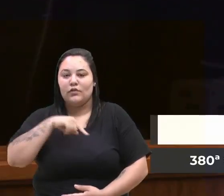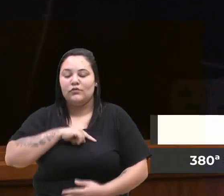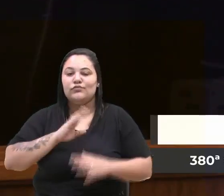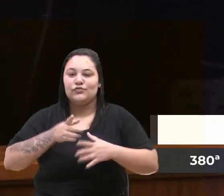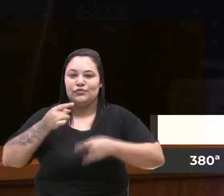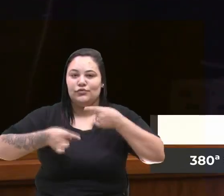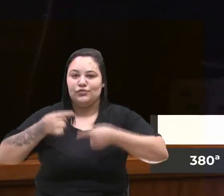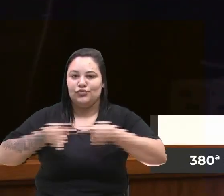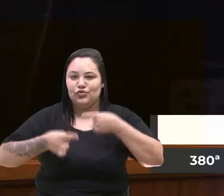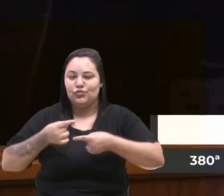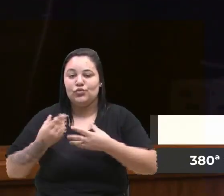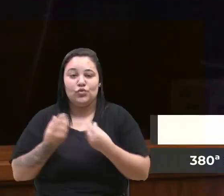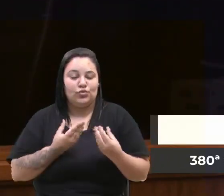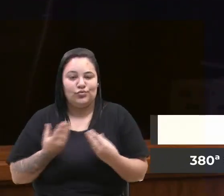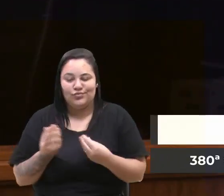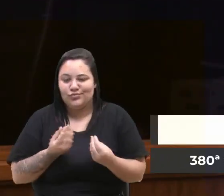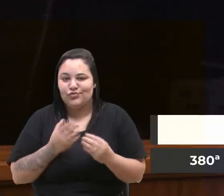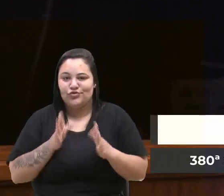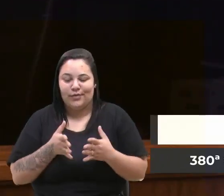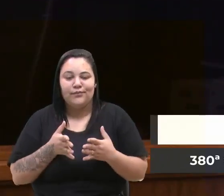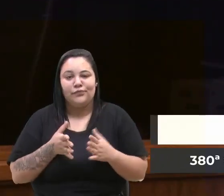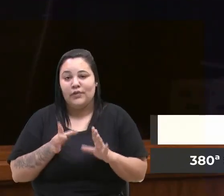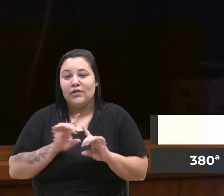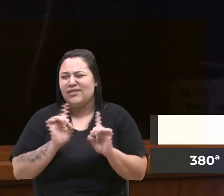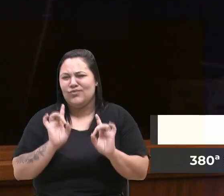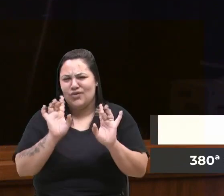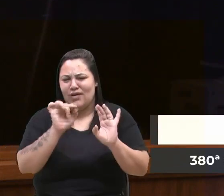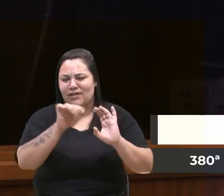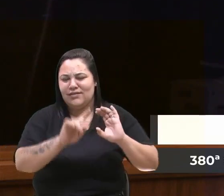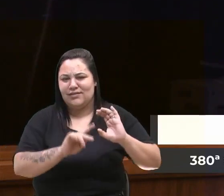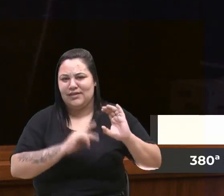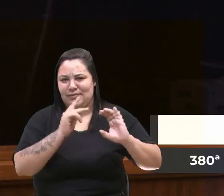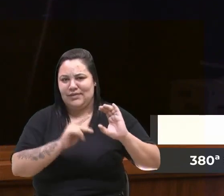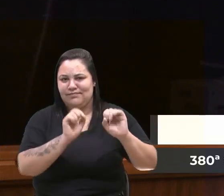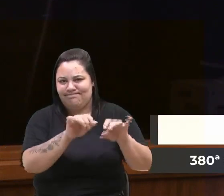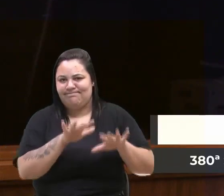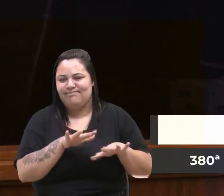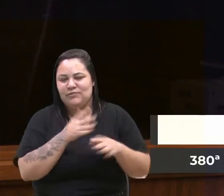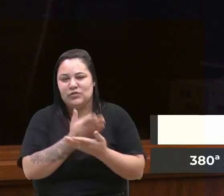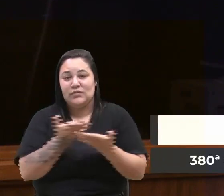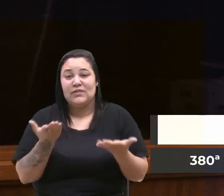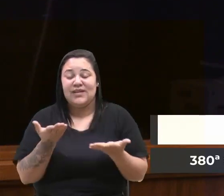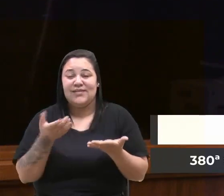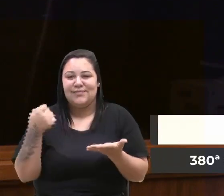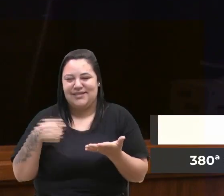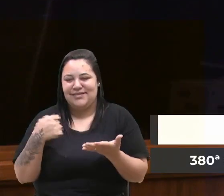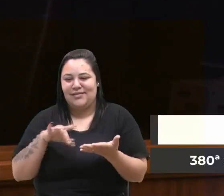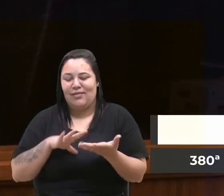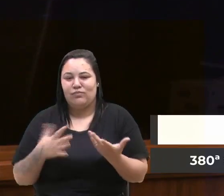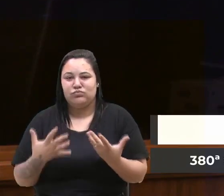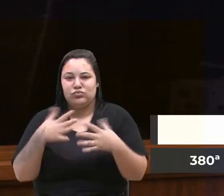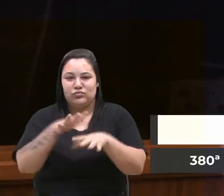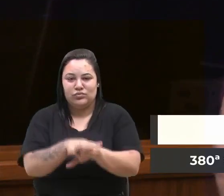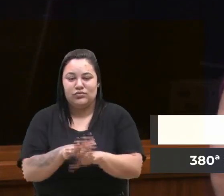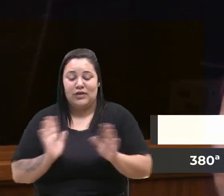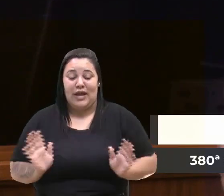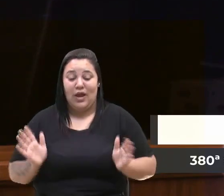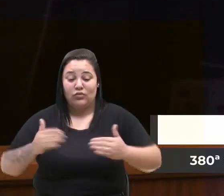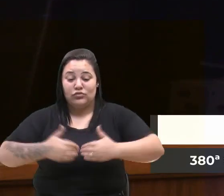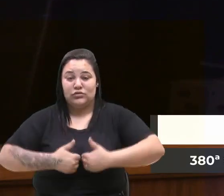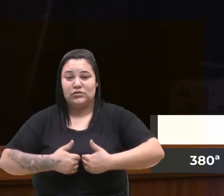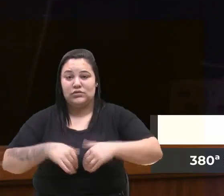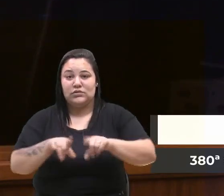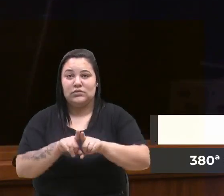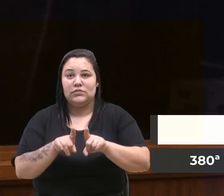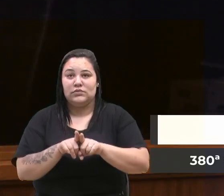últimos tempos, não só nesse espaço, mas principalmente nesse espaço, a necessidade da inclusão de autista, o